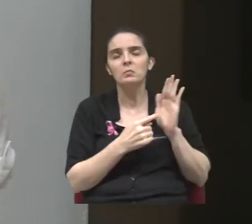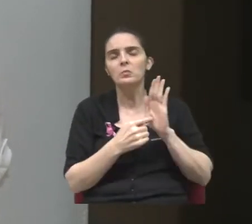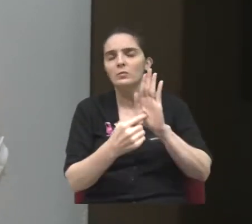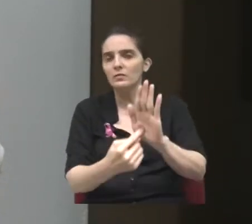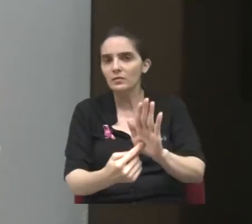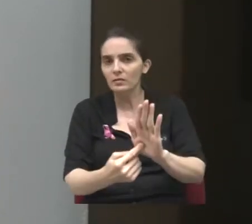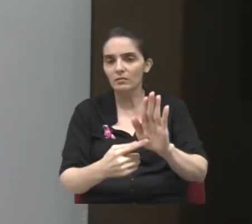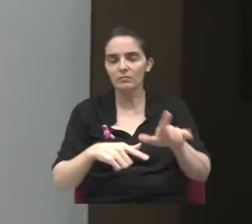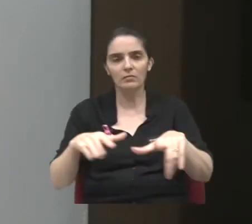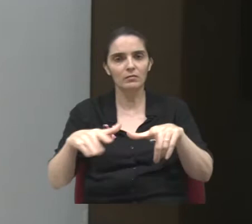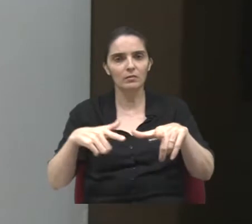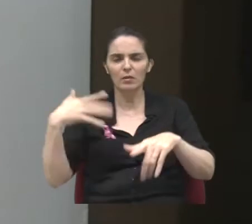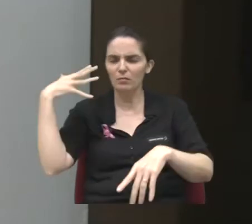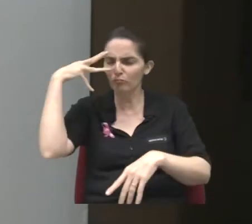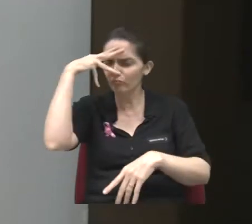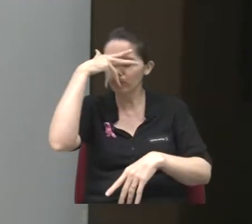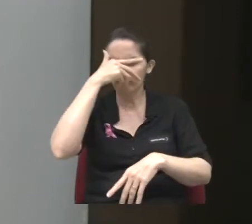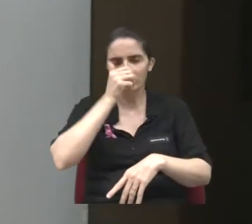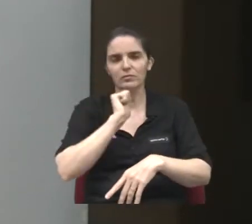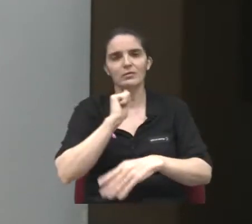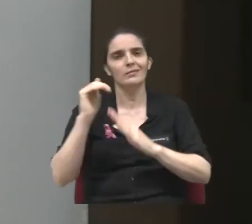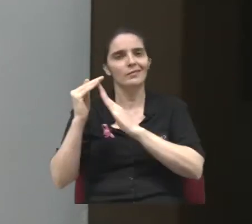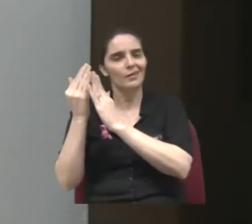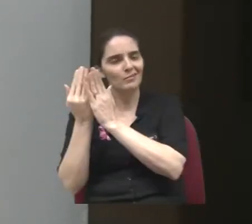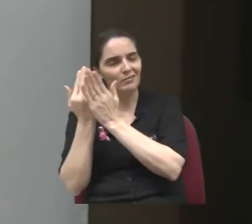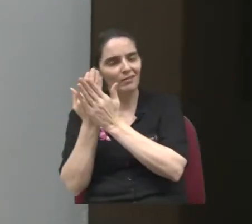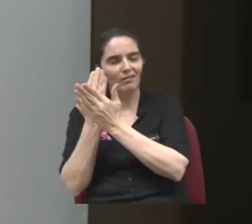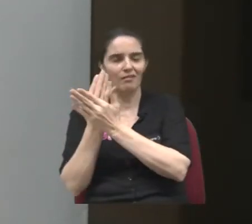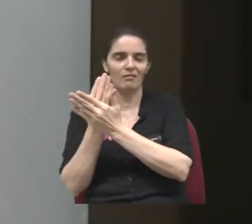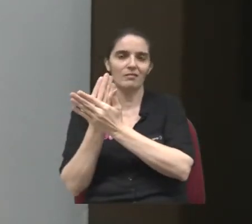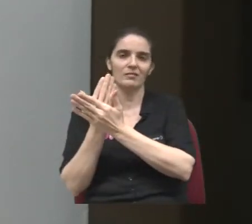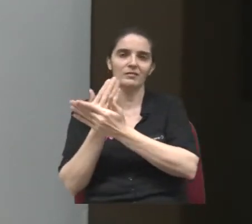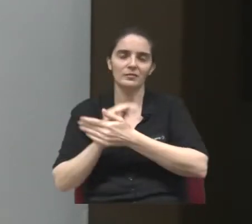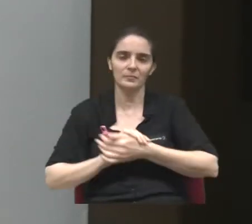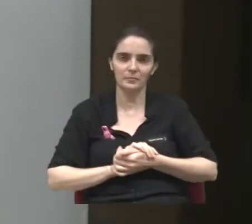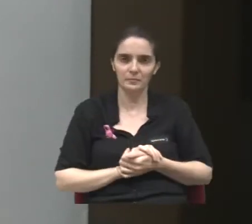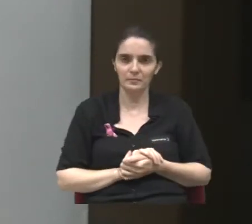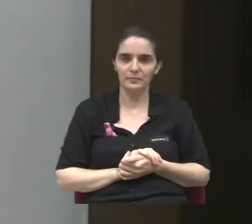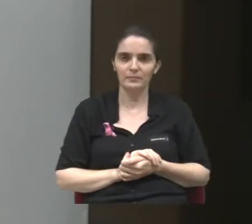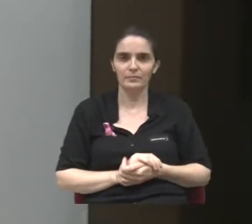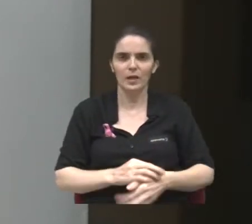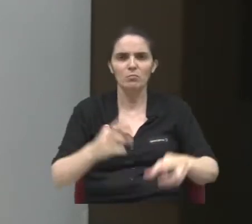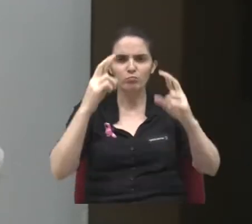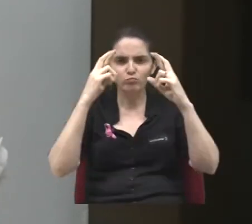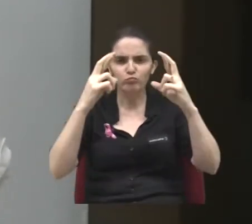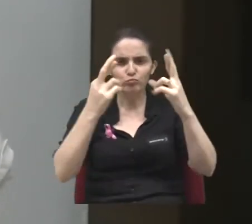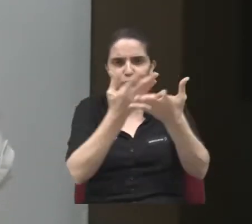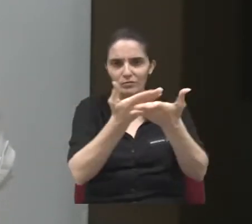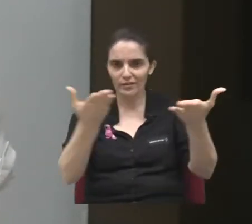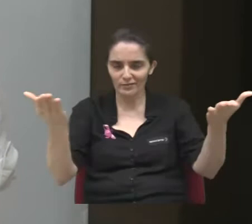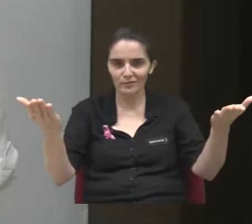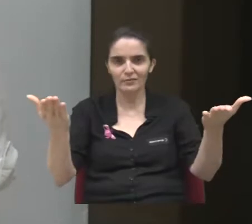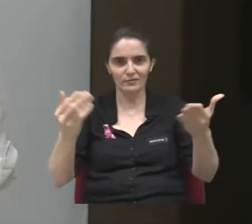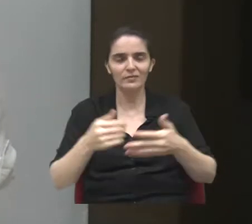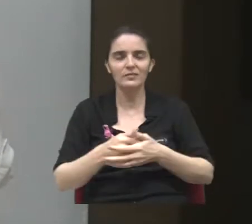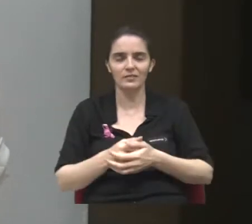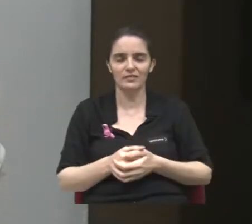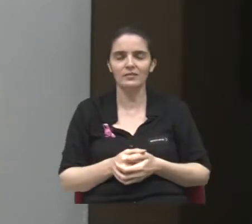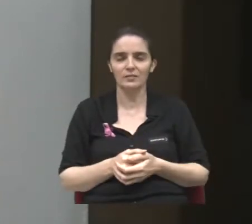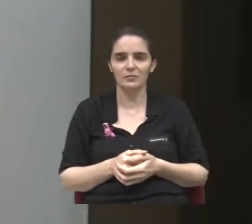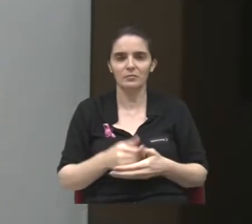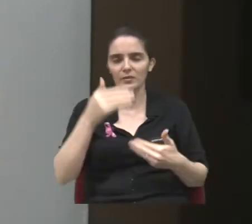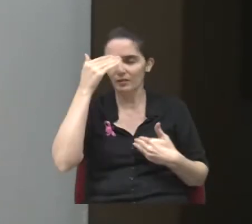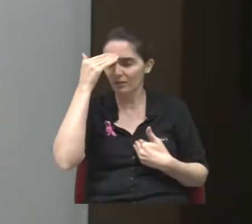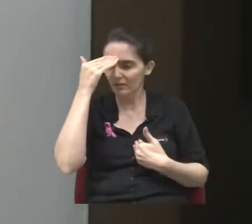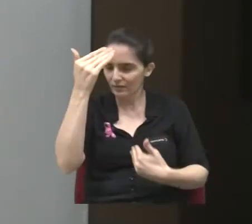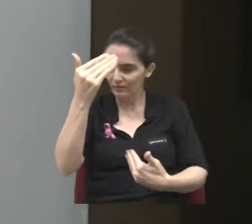lindo no Trajano Camargo, e desejo a eles todo sucesso nessa vida e uma gratidão enorme por todo o